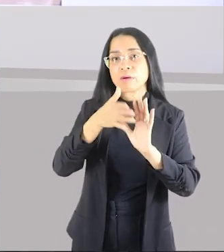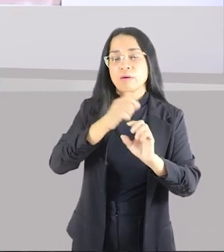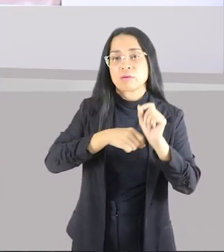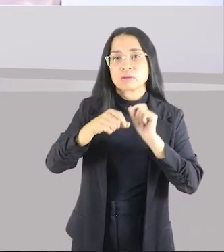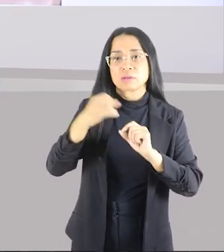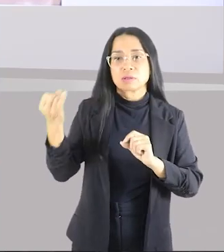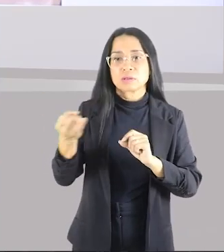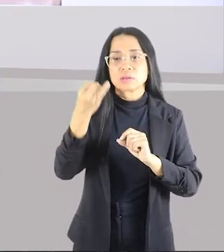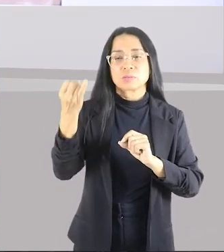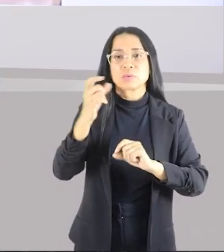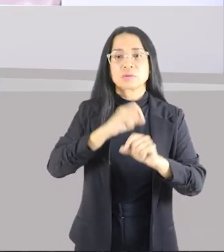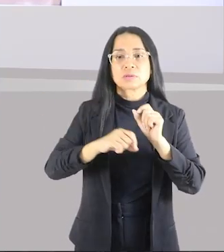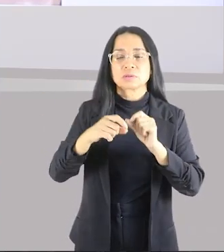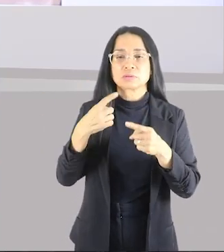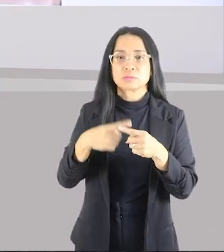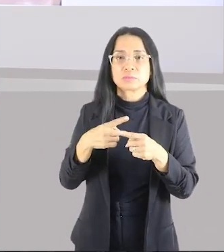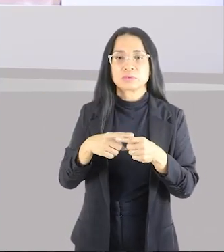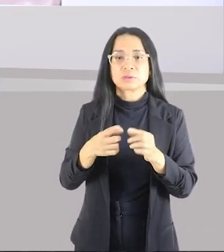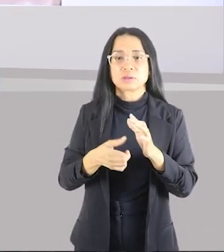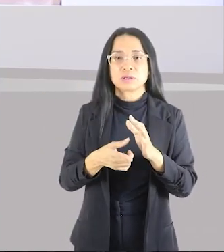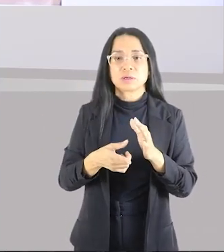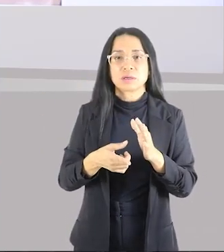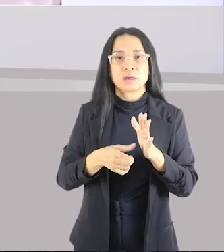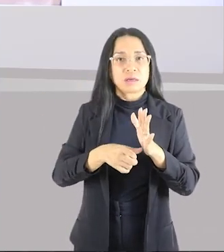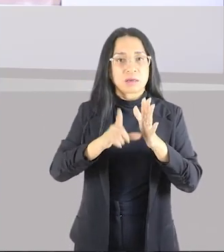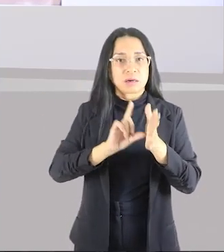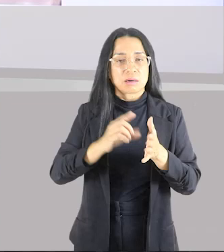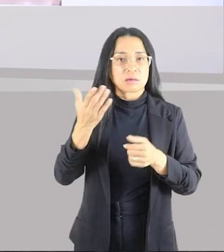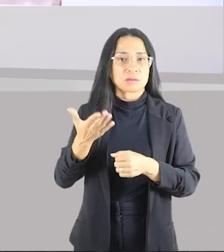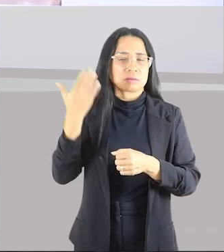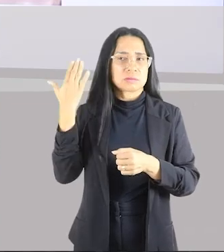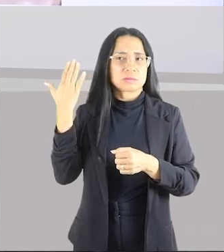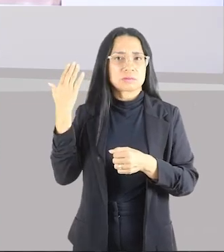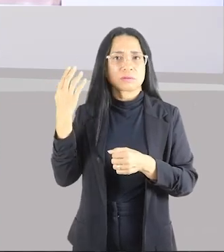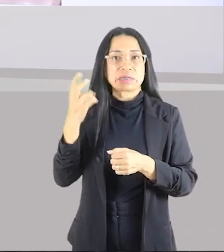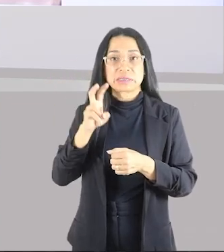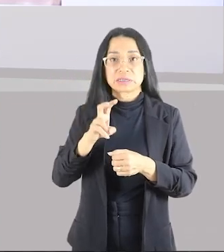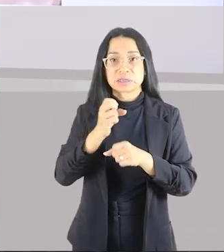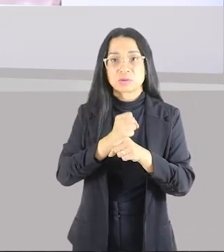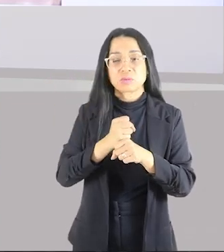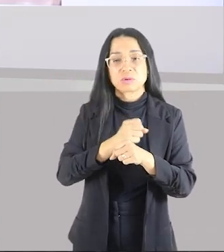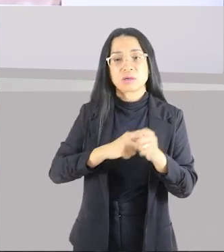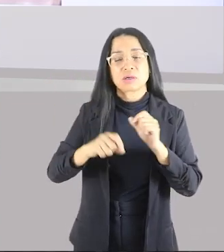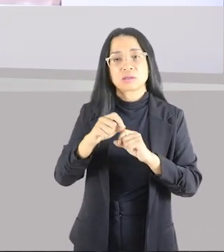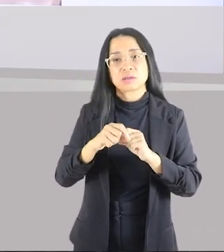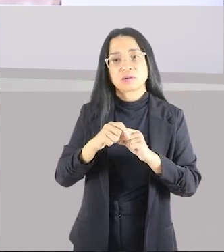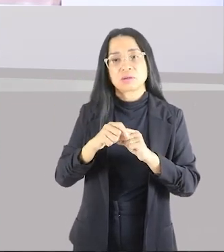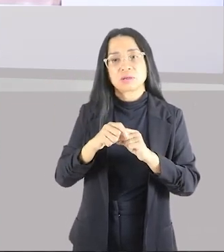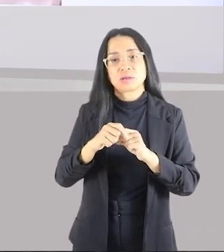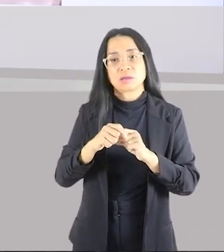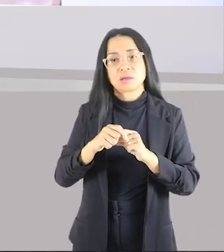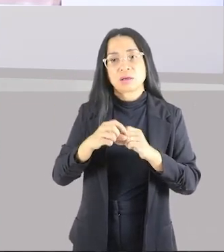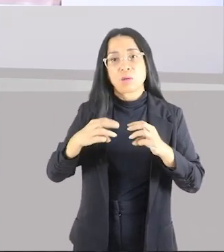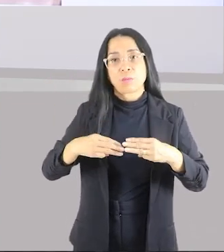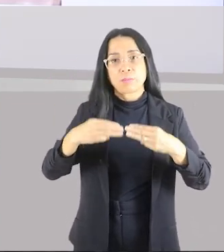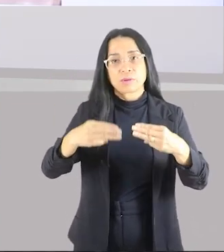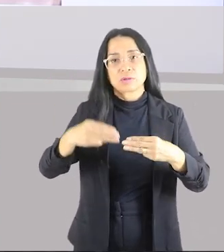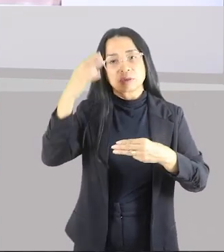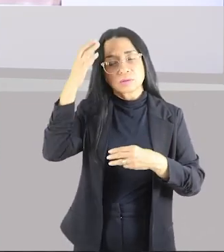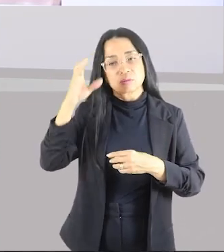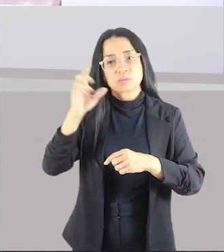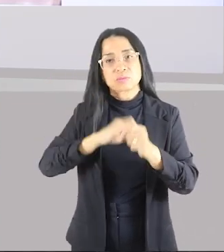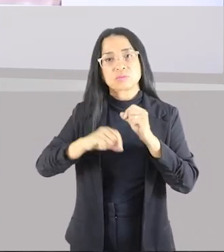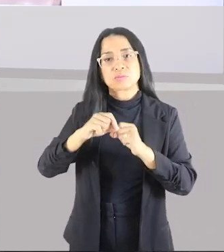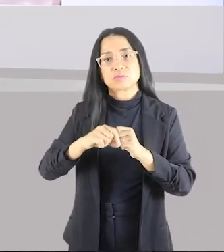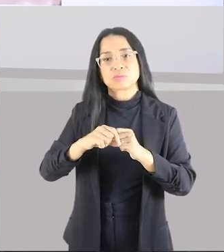importante e relevante, até porque antigamente, né, há 5 anos, o Ministério de Cultura deixou